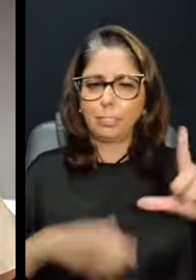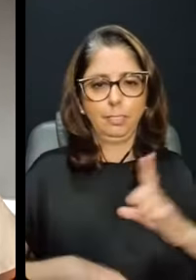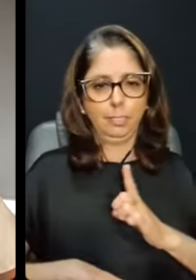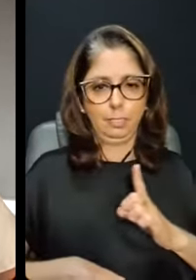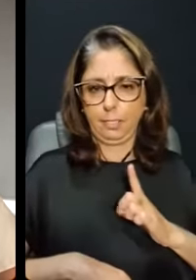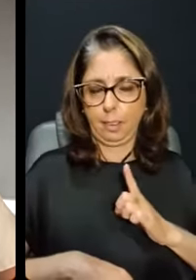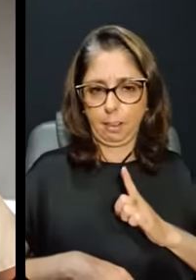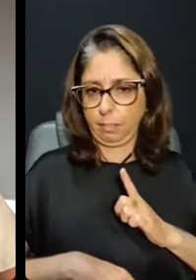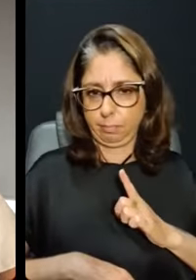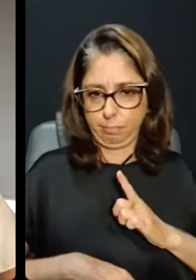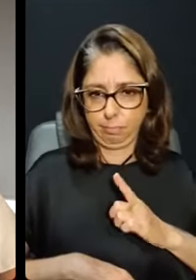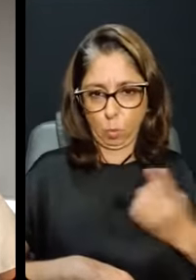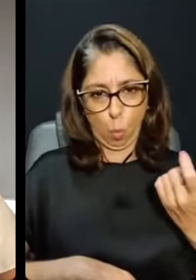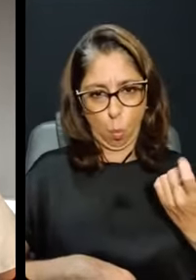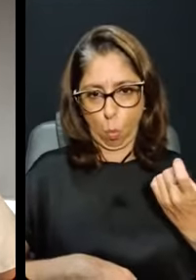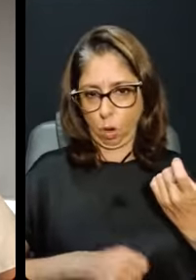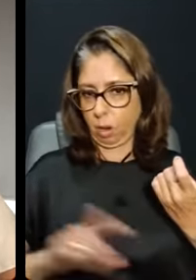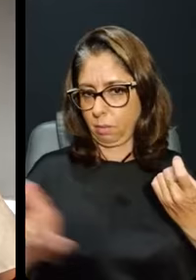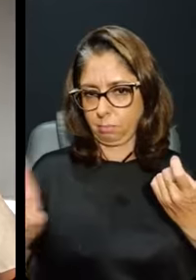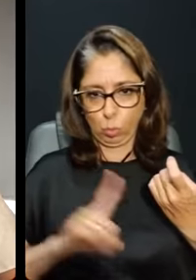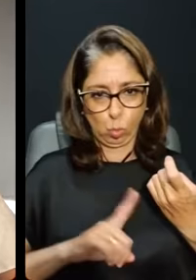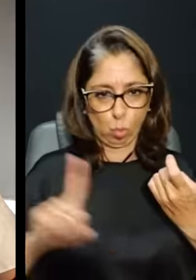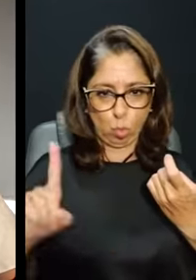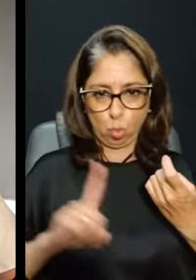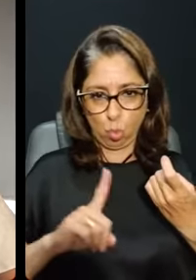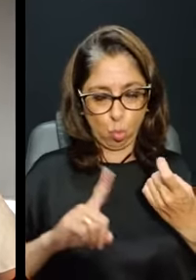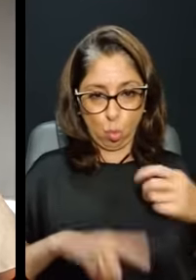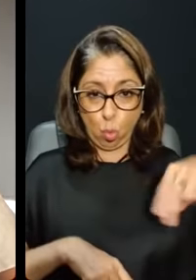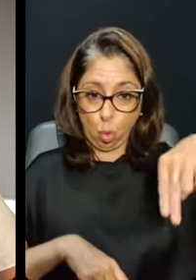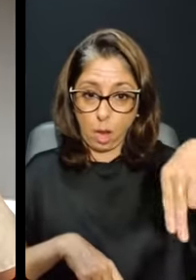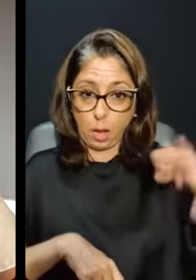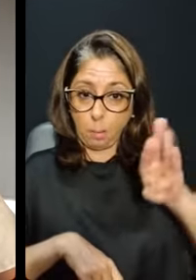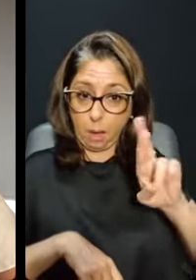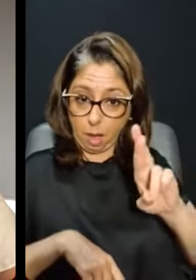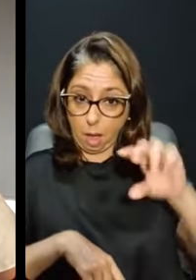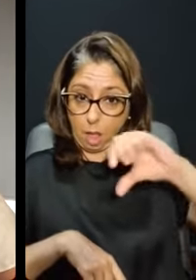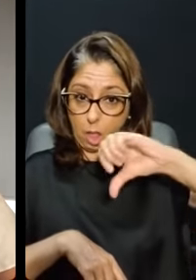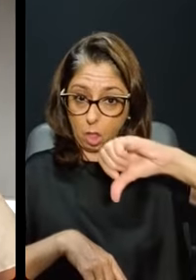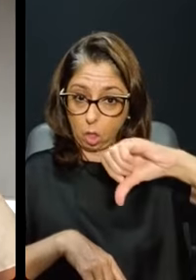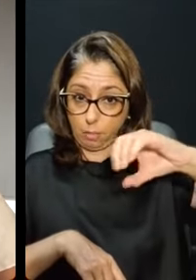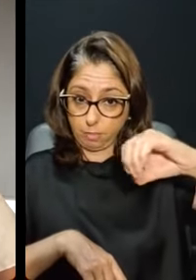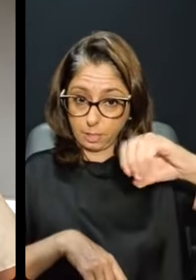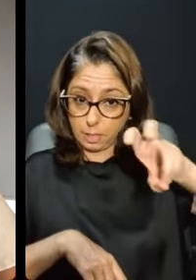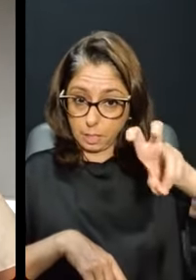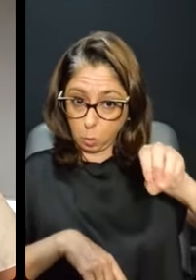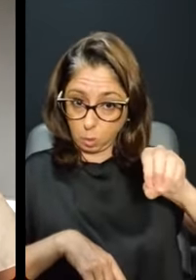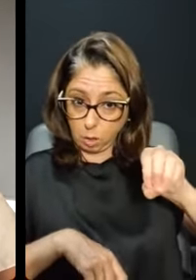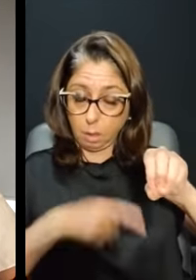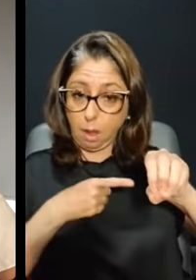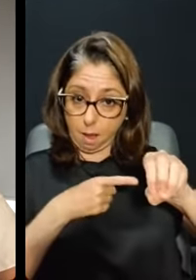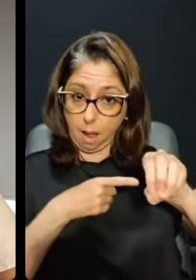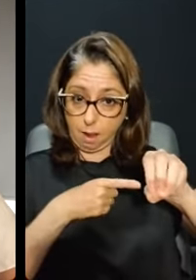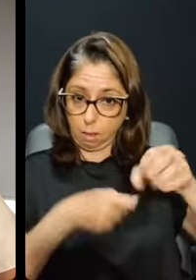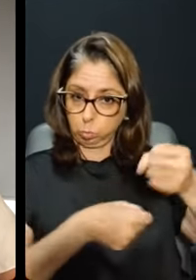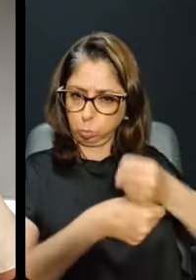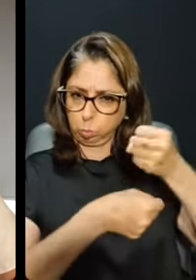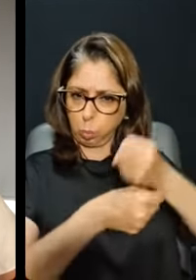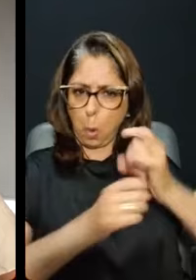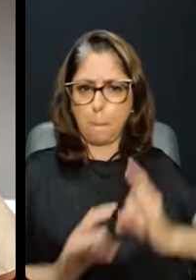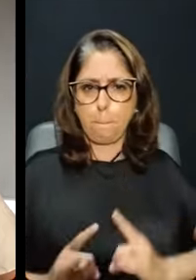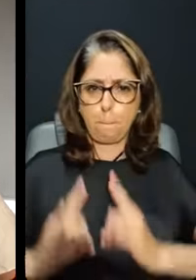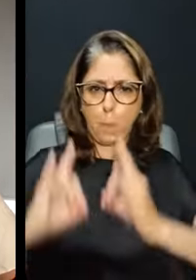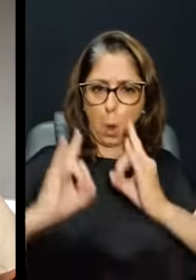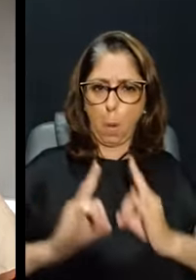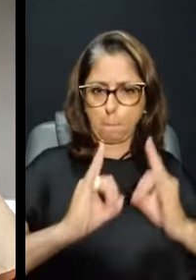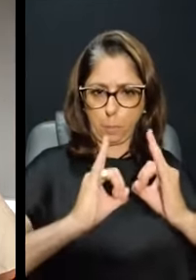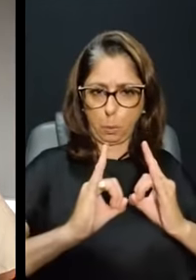uma, mas as pessoas usam muito, né, a NBR 9050, que é a principal, que fala sobre edificações, mas ela não é a única.